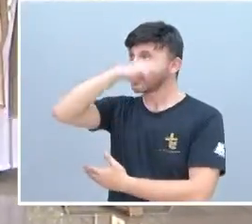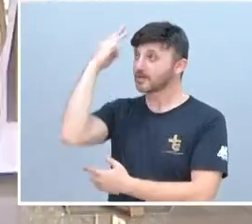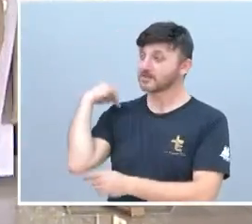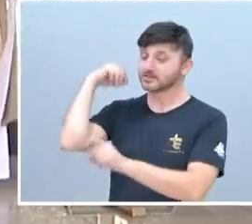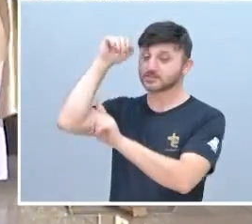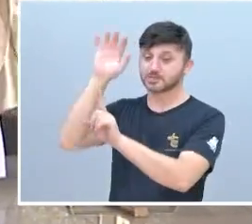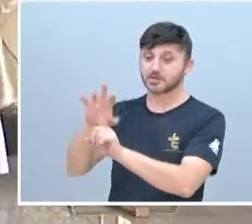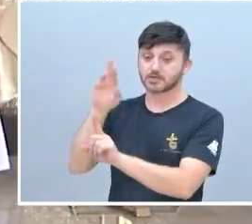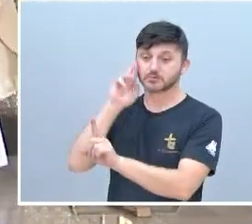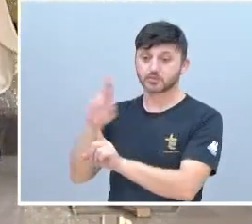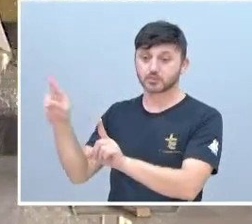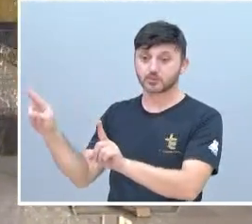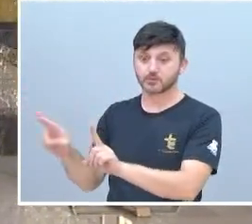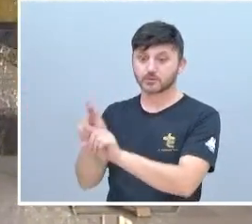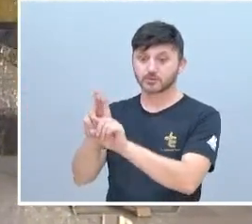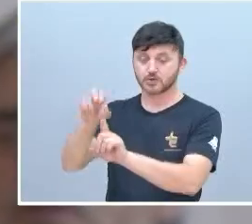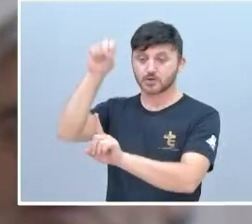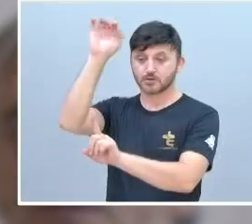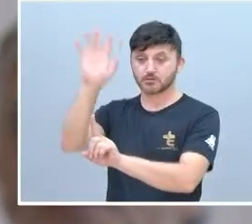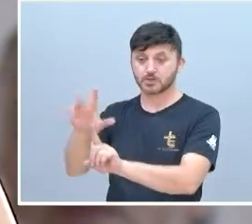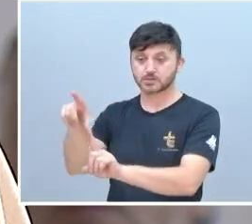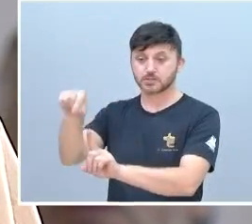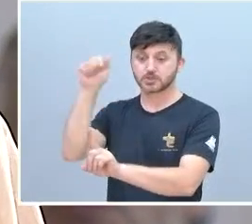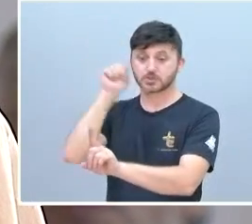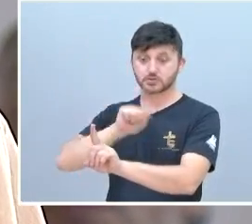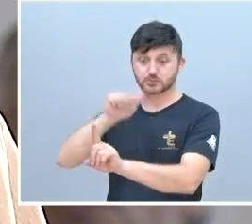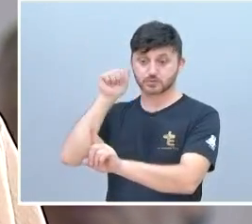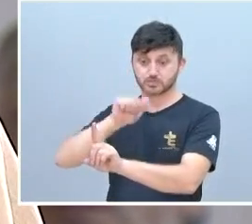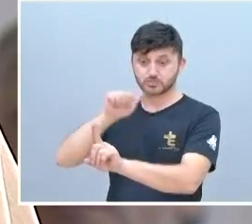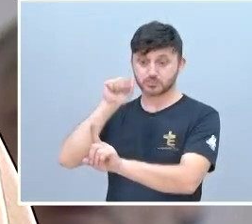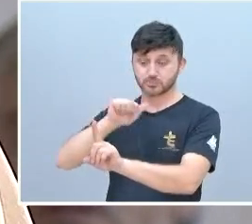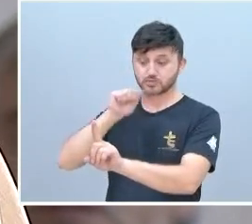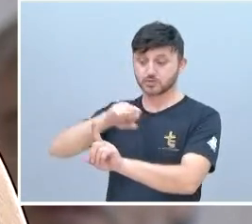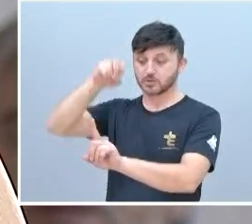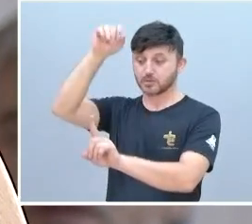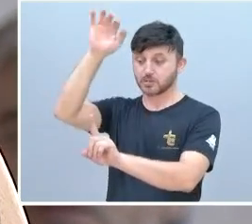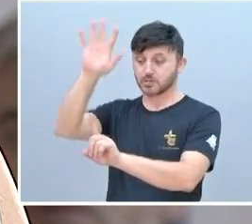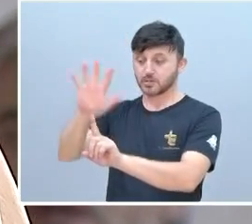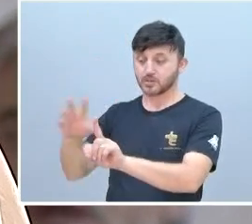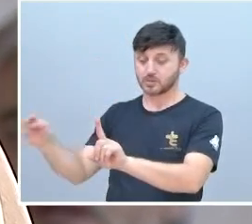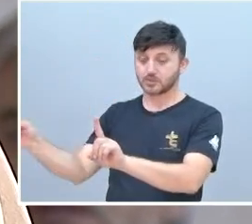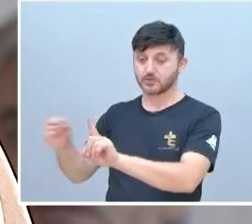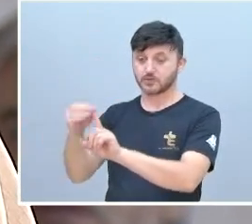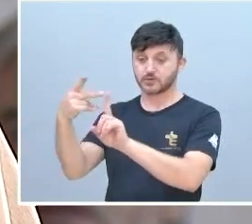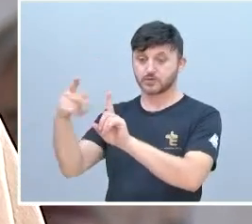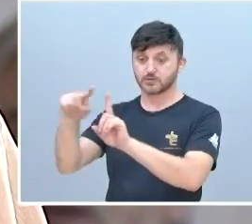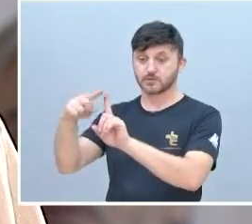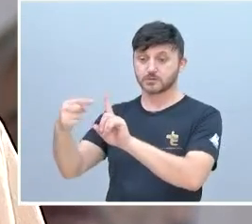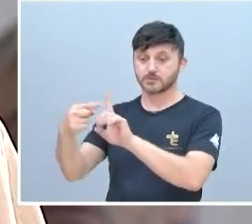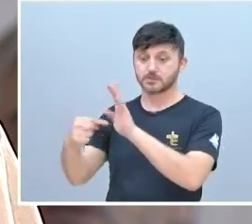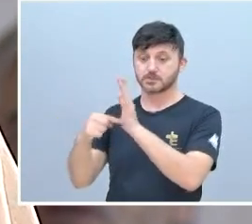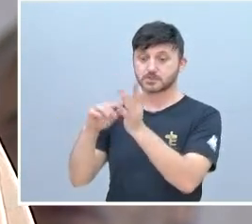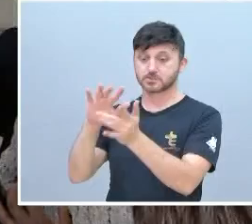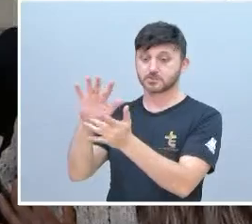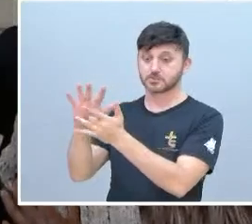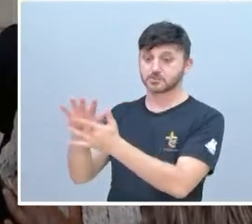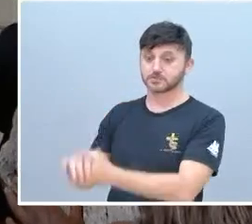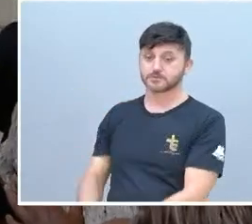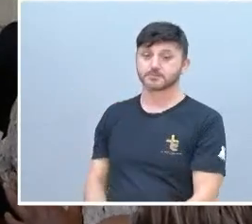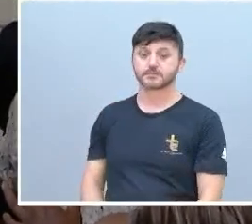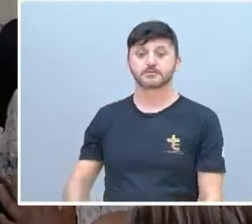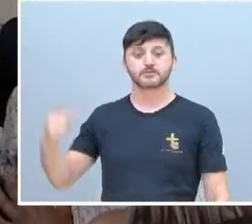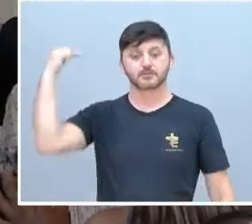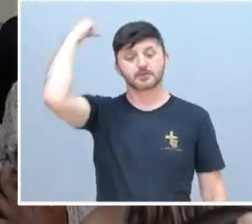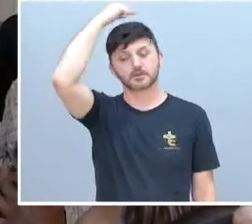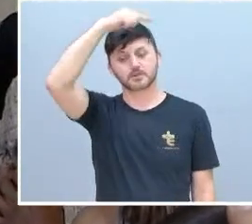de graça, o Senhor é convosco. Bendita sois vós entre as mulheres, e bendito é o fruto